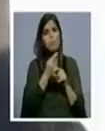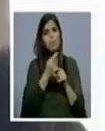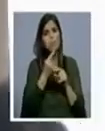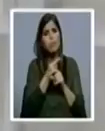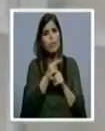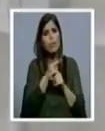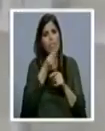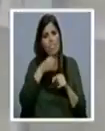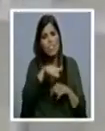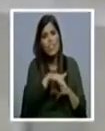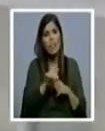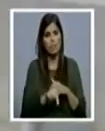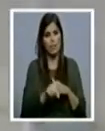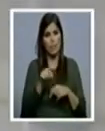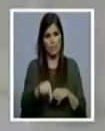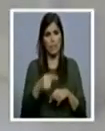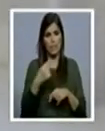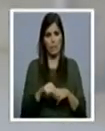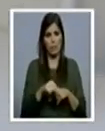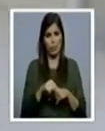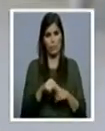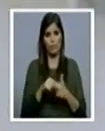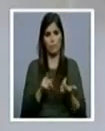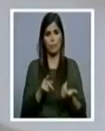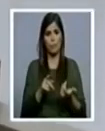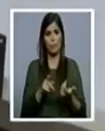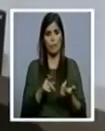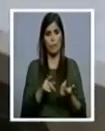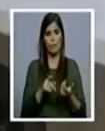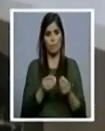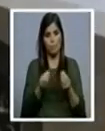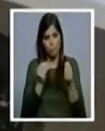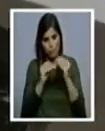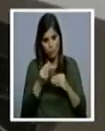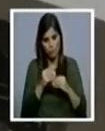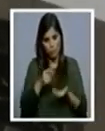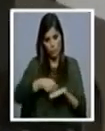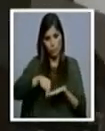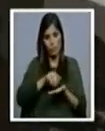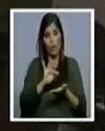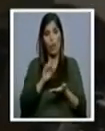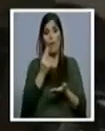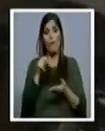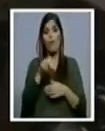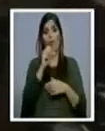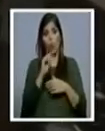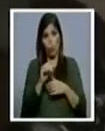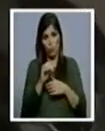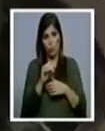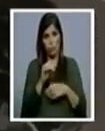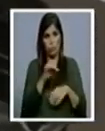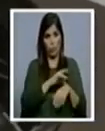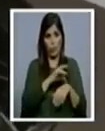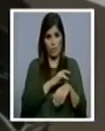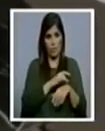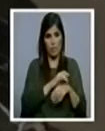solo. Então aqui nós temos culturas in vitro de um fungo patogénico, o Botrytis cinerea,